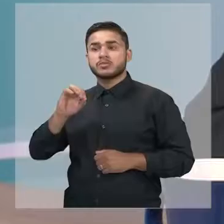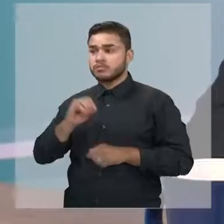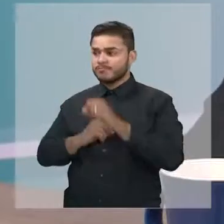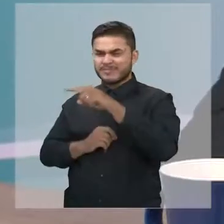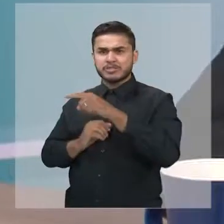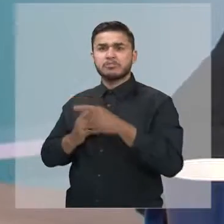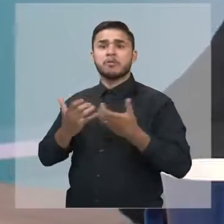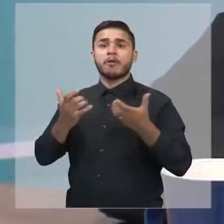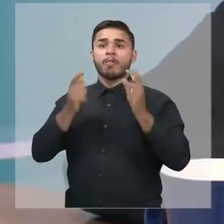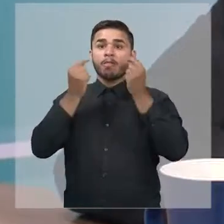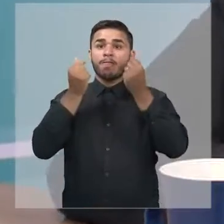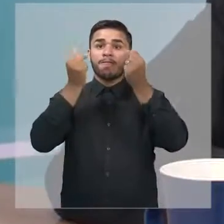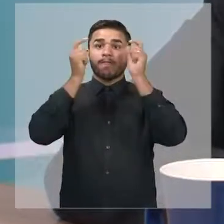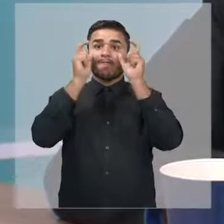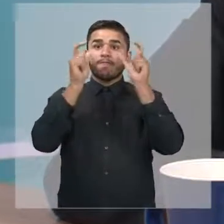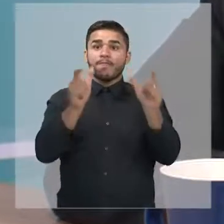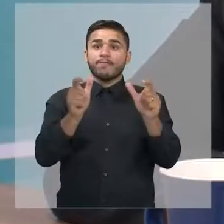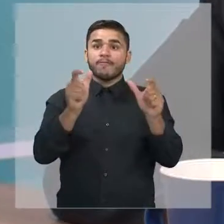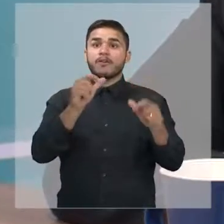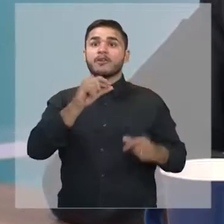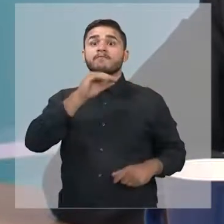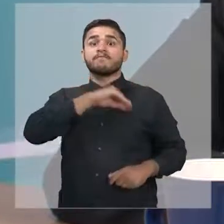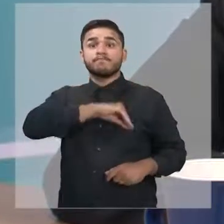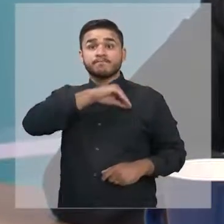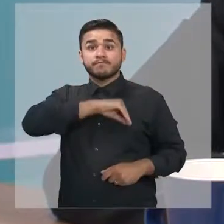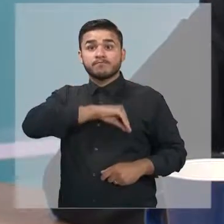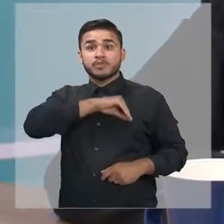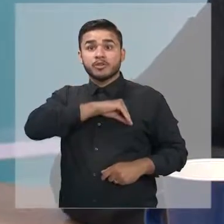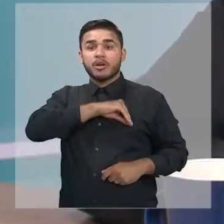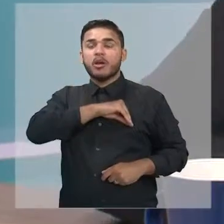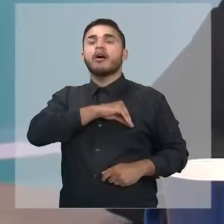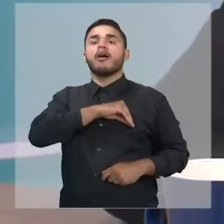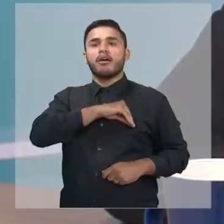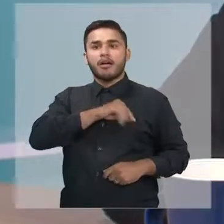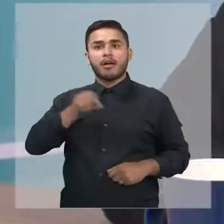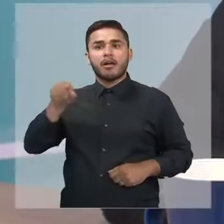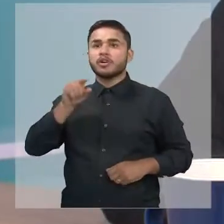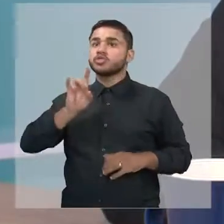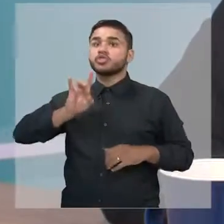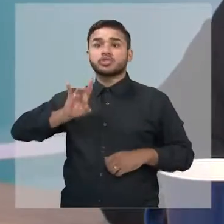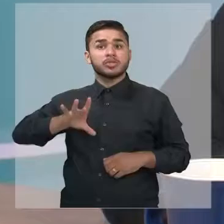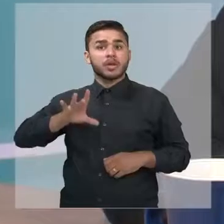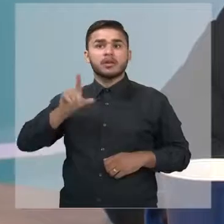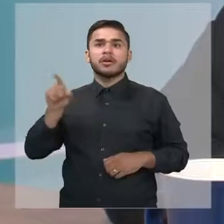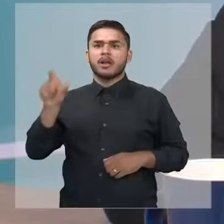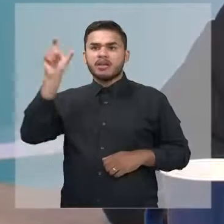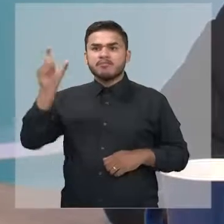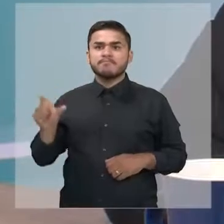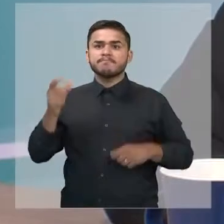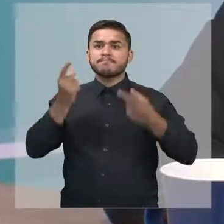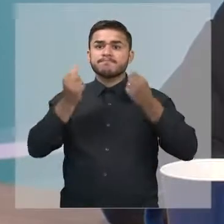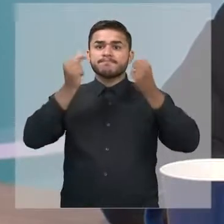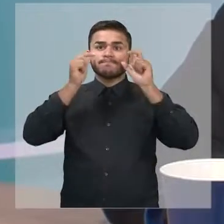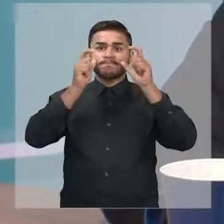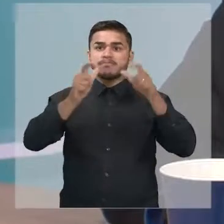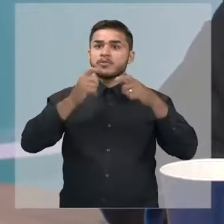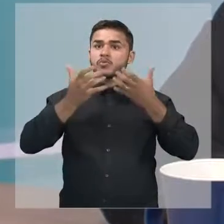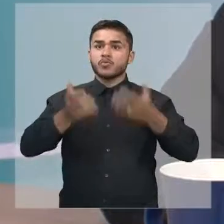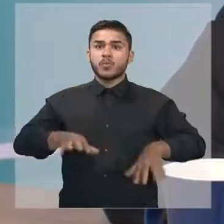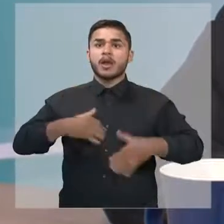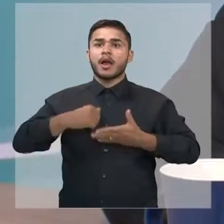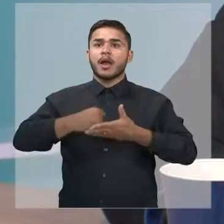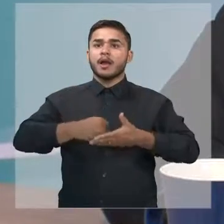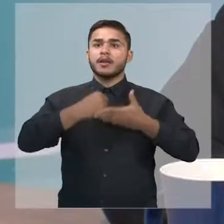sem querer, por outro lado, contribuir com o desperdício do dinheiro, porque você vê, ele está em Minas Gerais, um estado que está